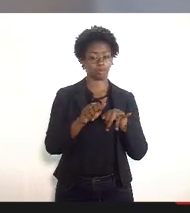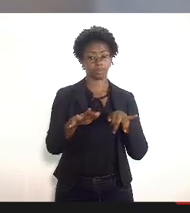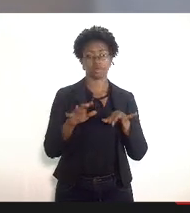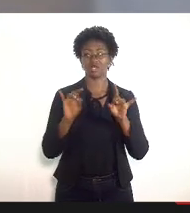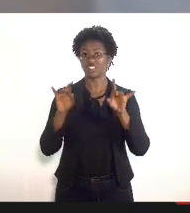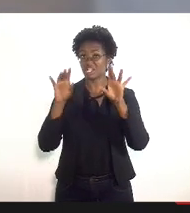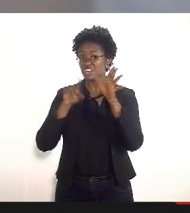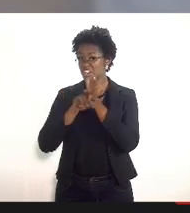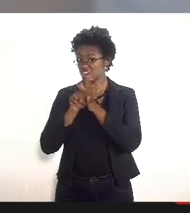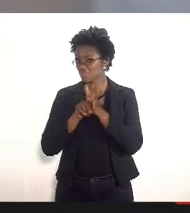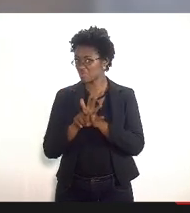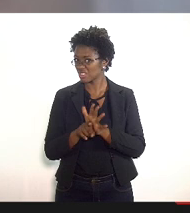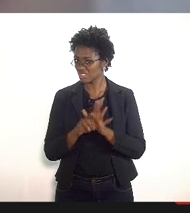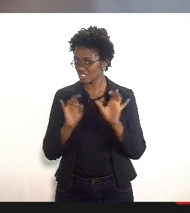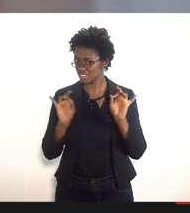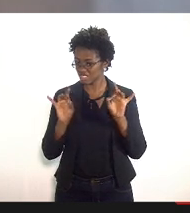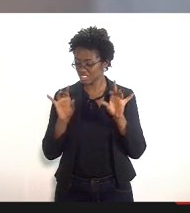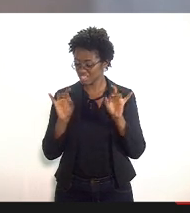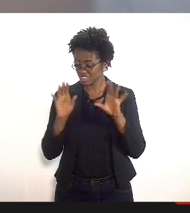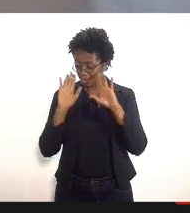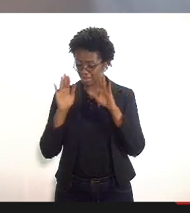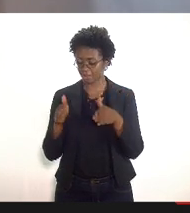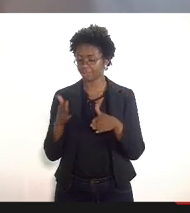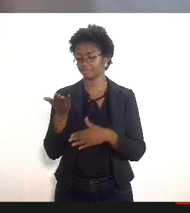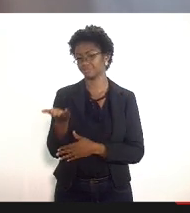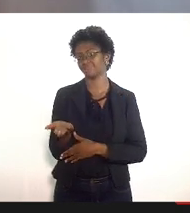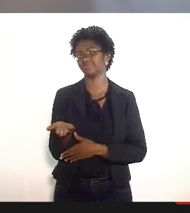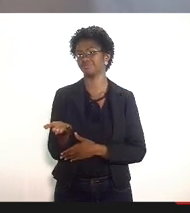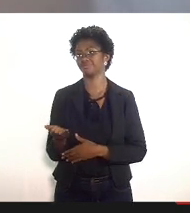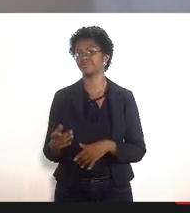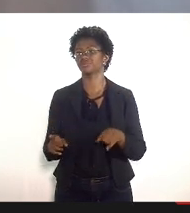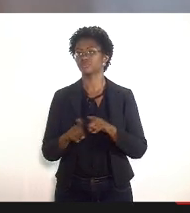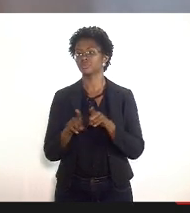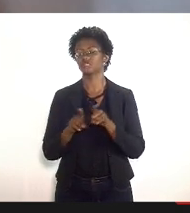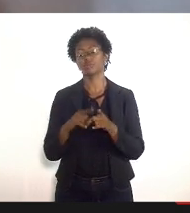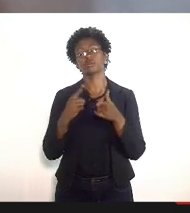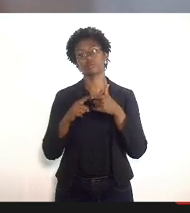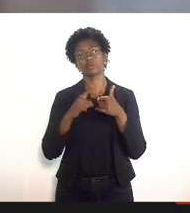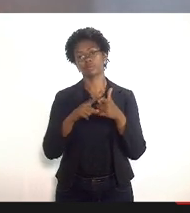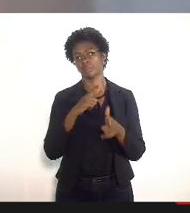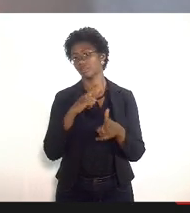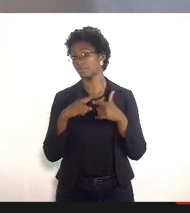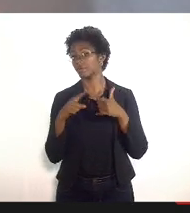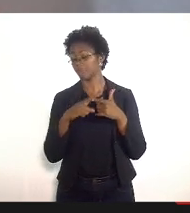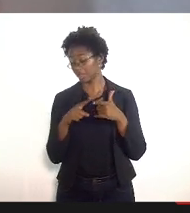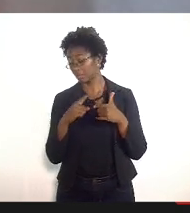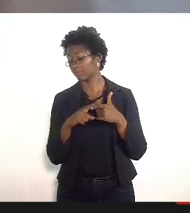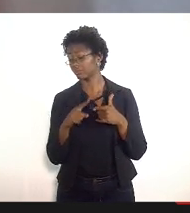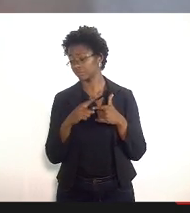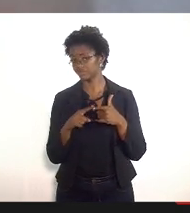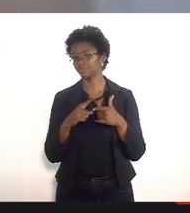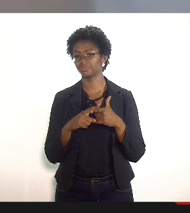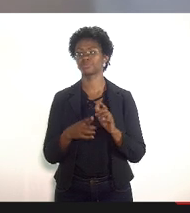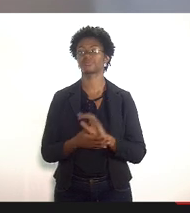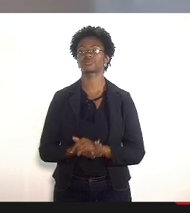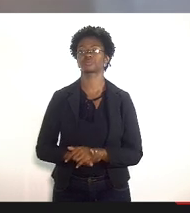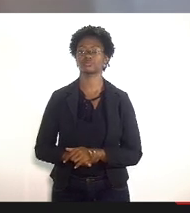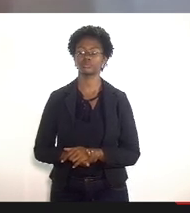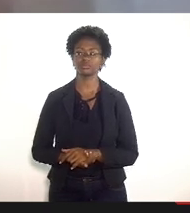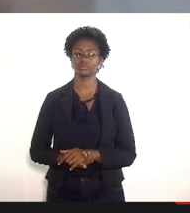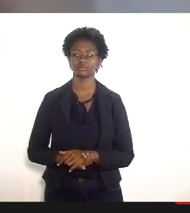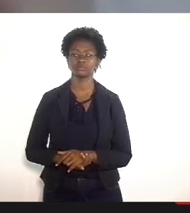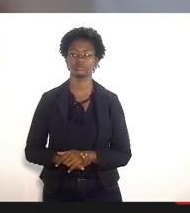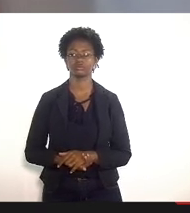especialistas, inclusive, tá? E com relação ao controle social, temos um problema, viu, enfermeira Rejane? Marinês,